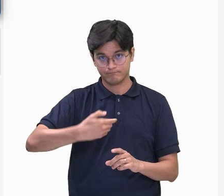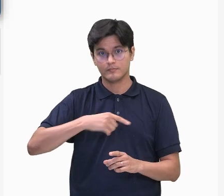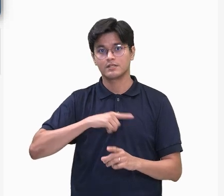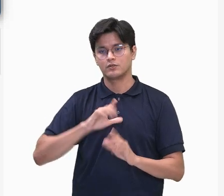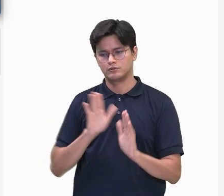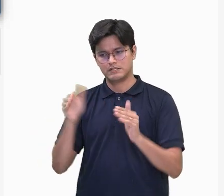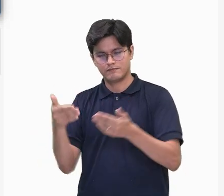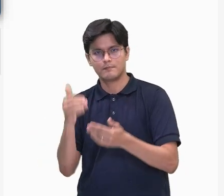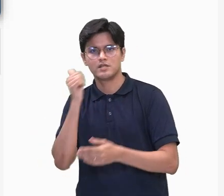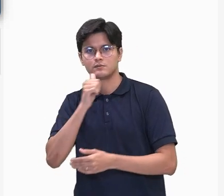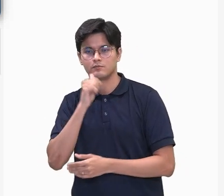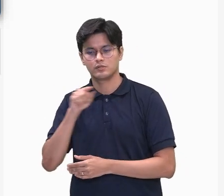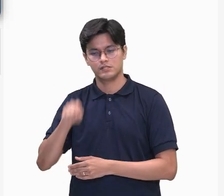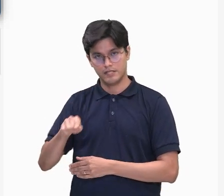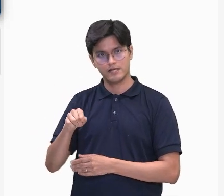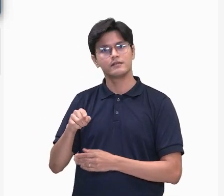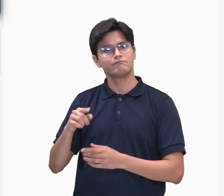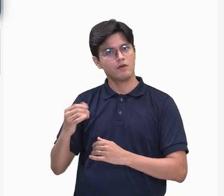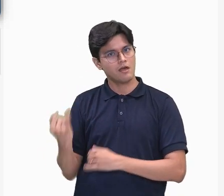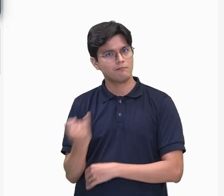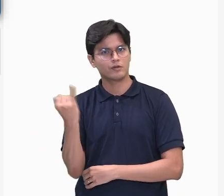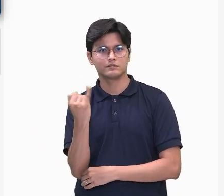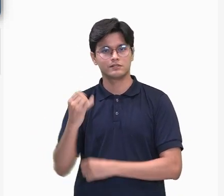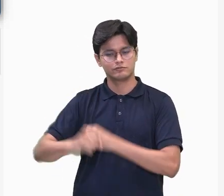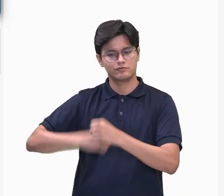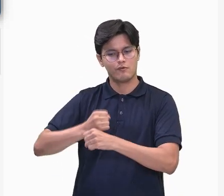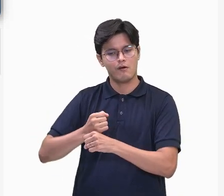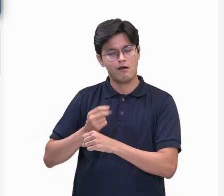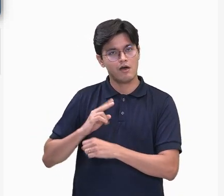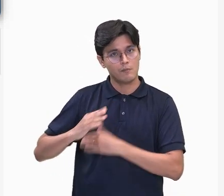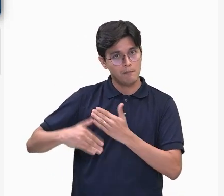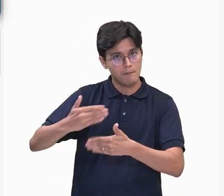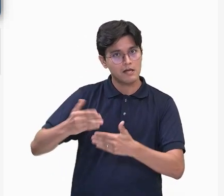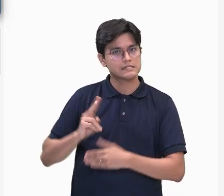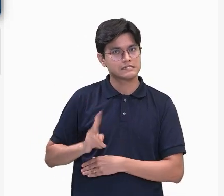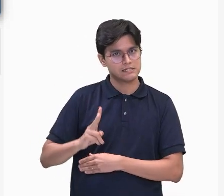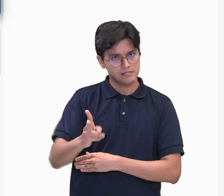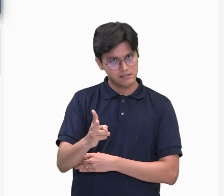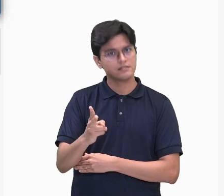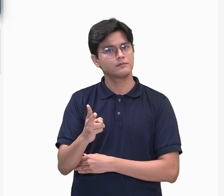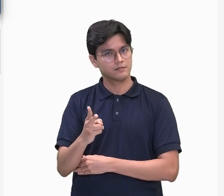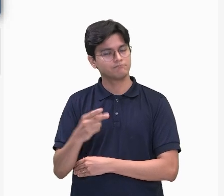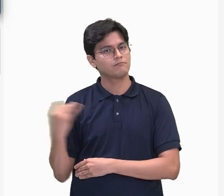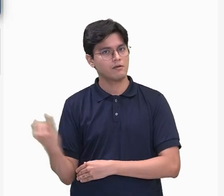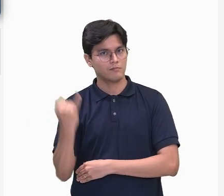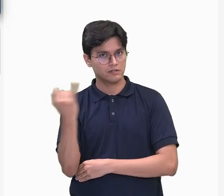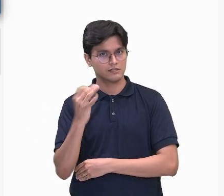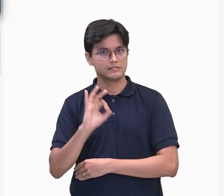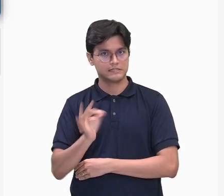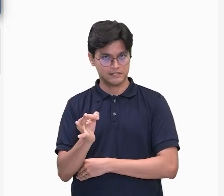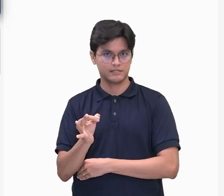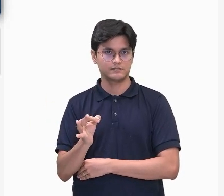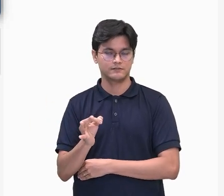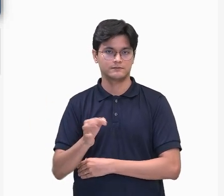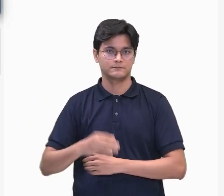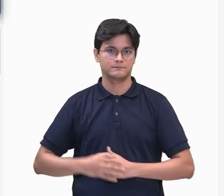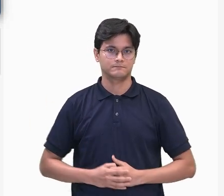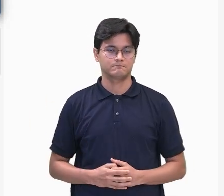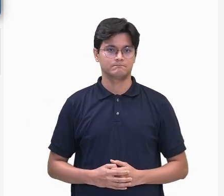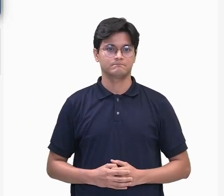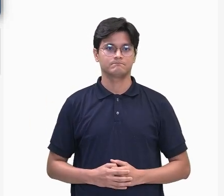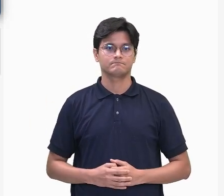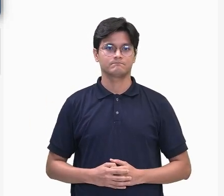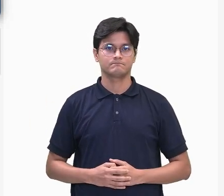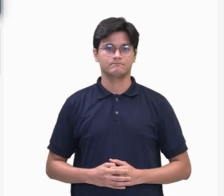esses exames todos os anos, né? Quando a gente vai fazer aquele check-up anual, é importante realizar esse exame.